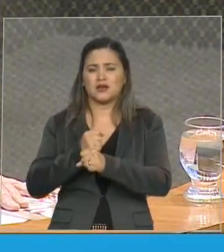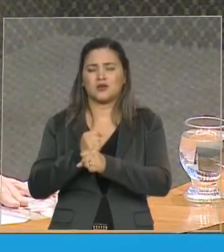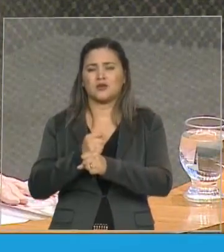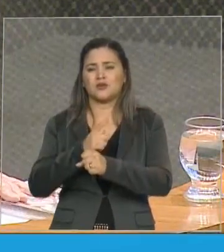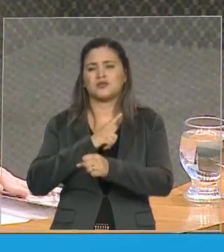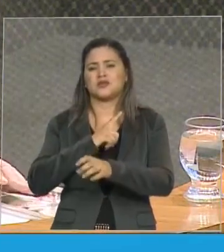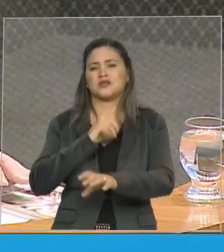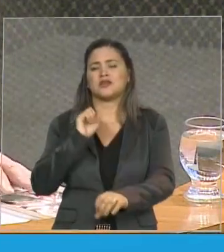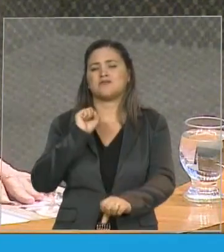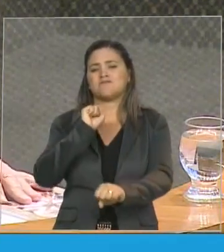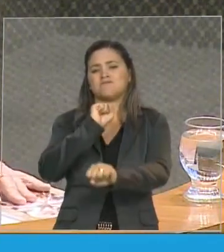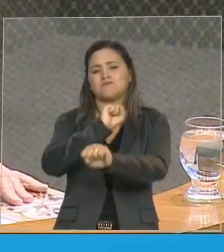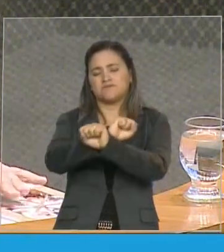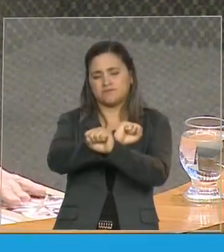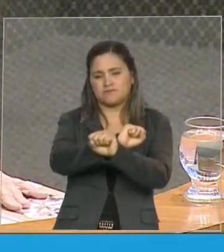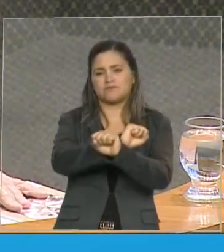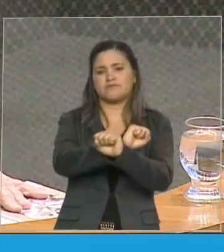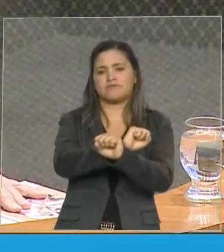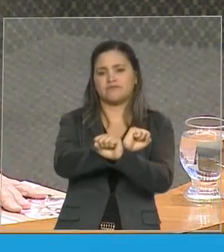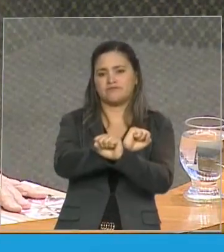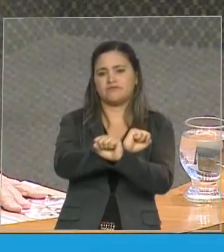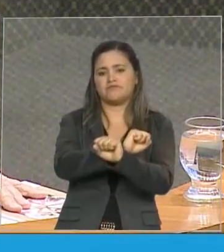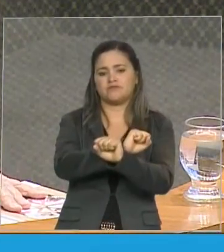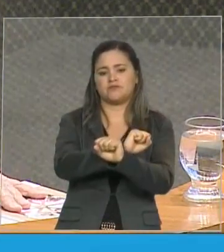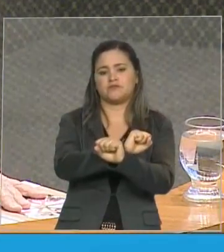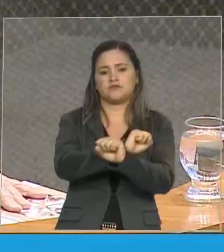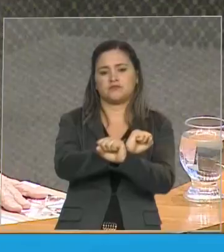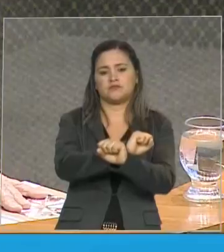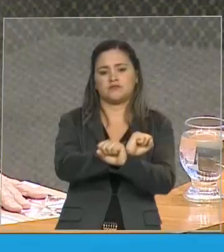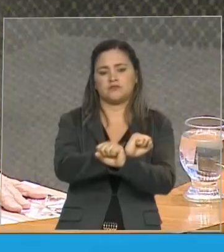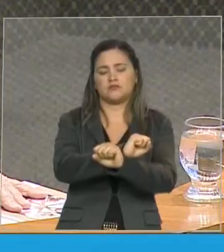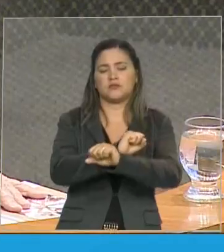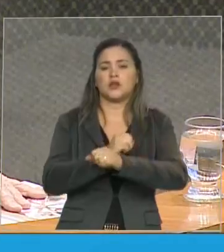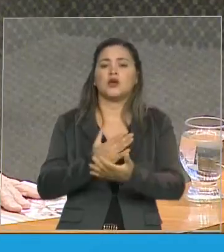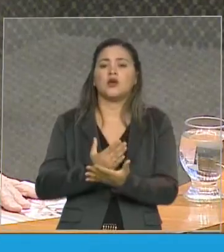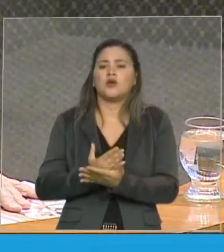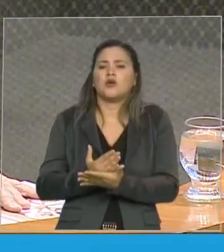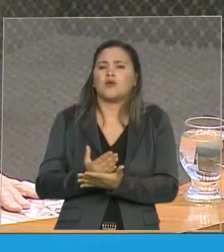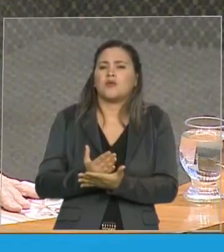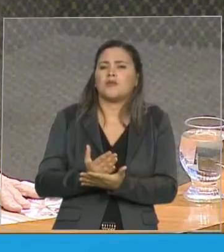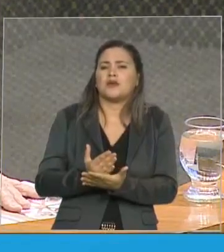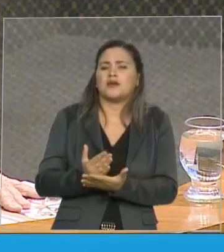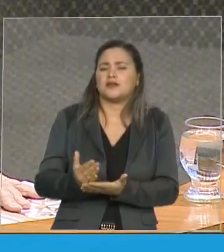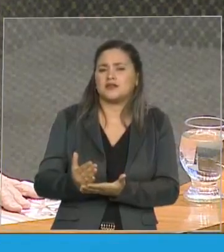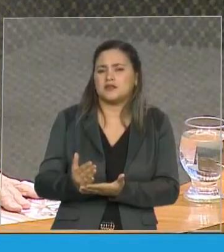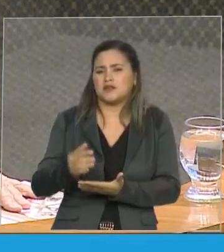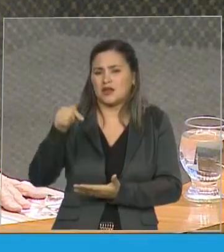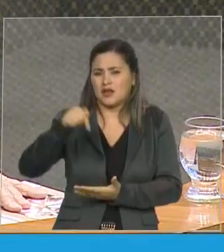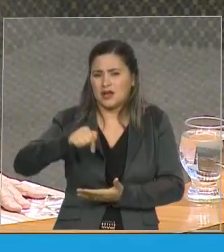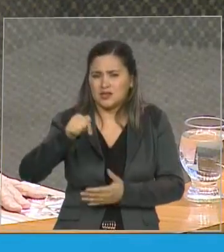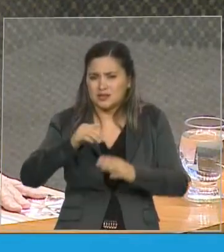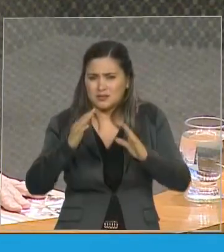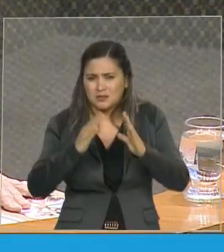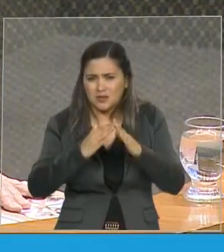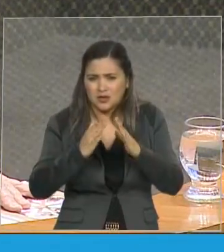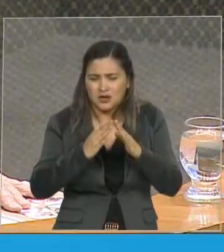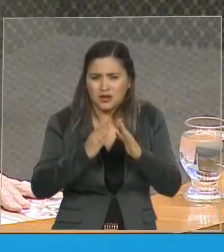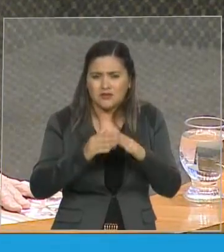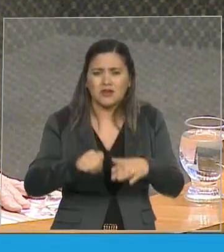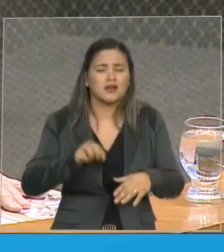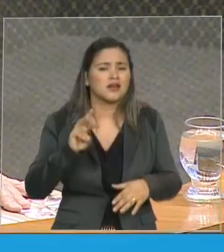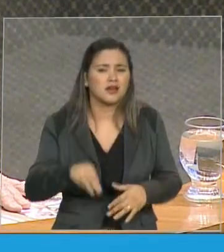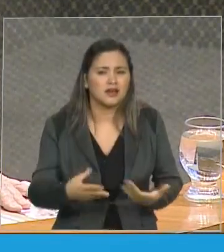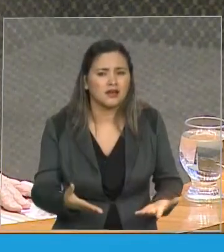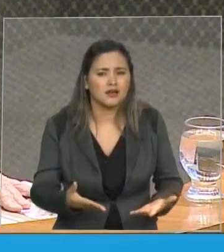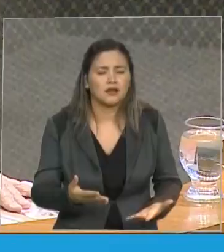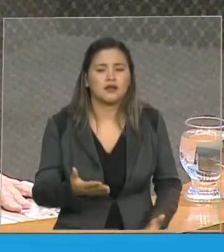Nós temos que nos lembrar dos habitantes originários dessa terra, os indígenas, de que maneira eles foram